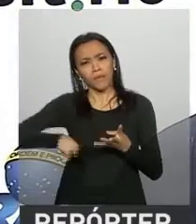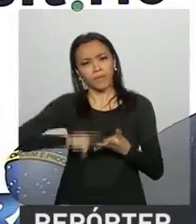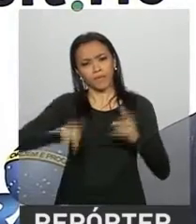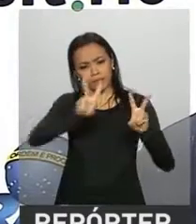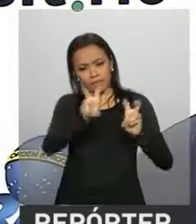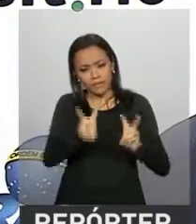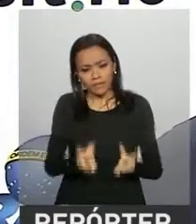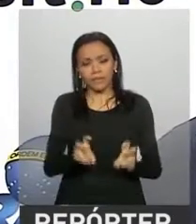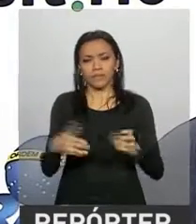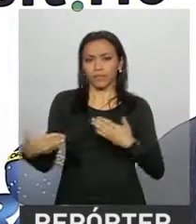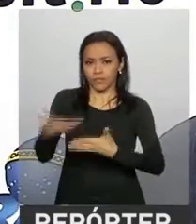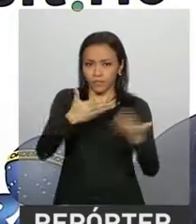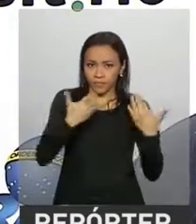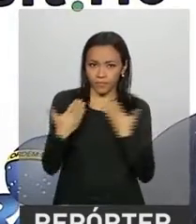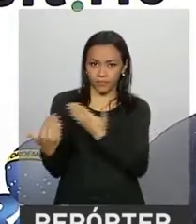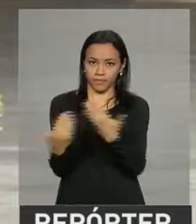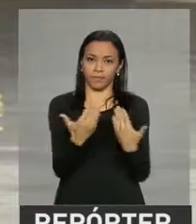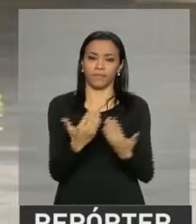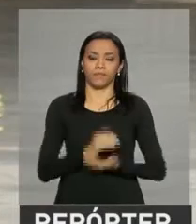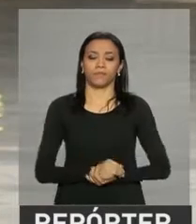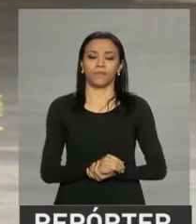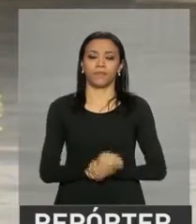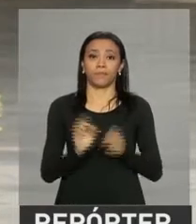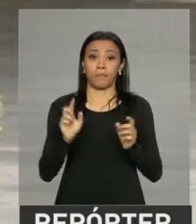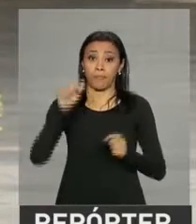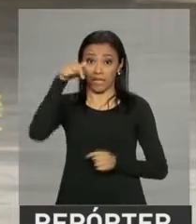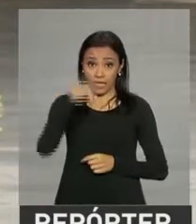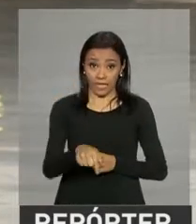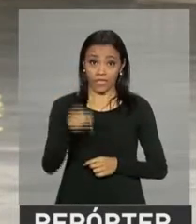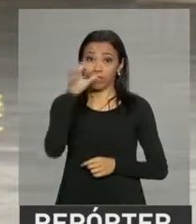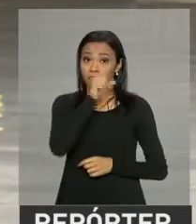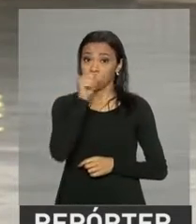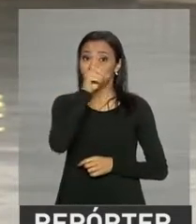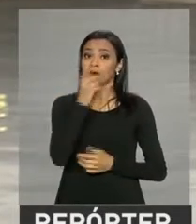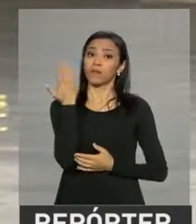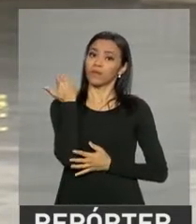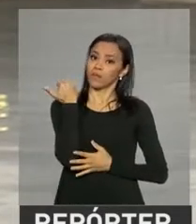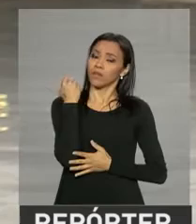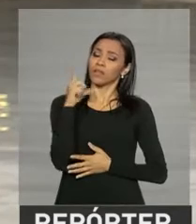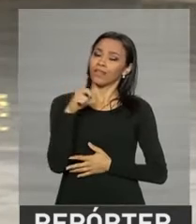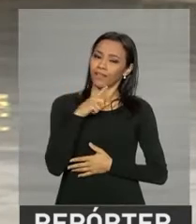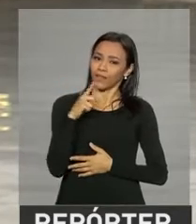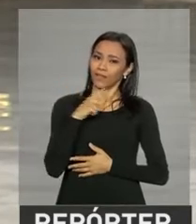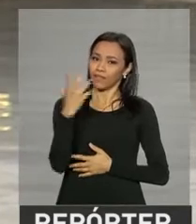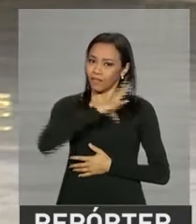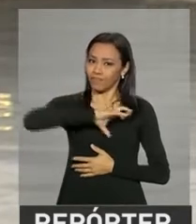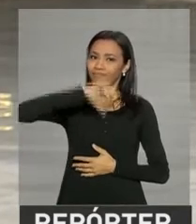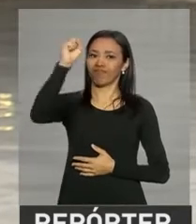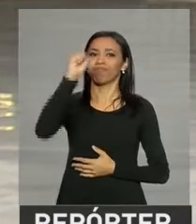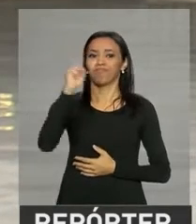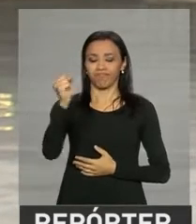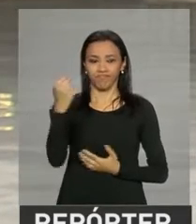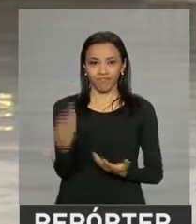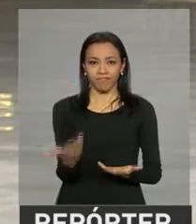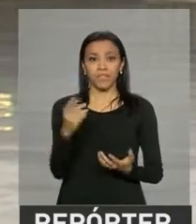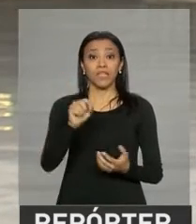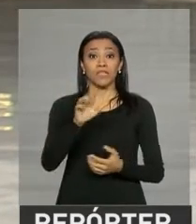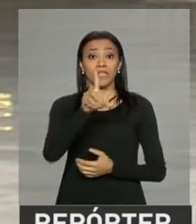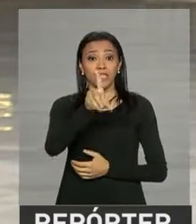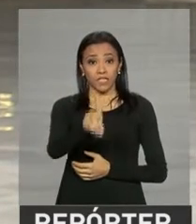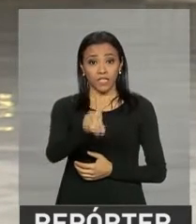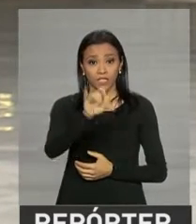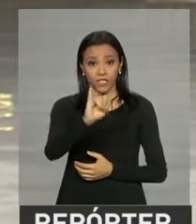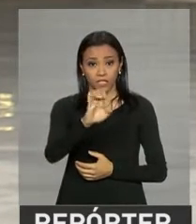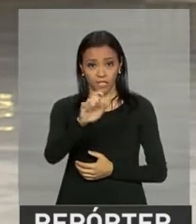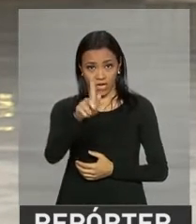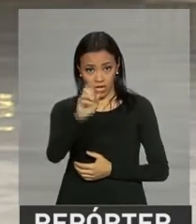muito diversificada. E neste final de semana teve dobradinha brasileira no pódio olímpico. Diego Hipólito